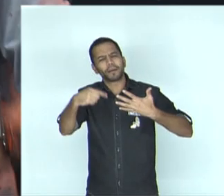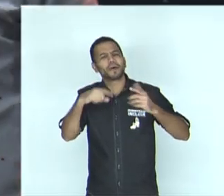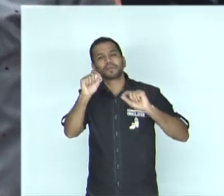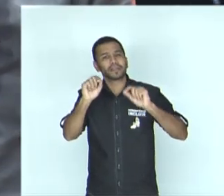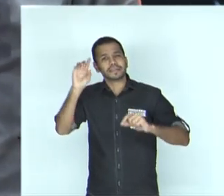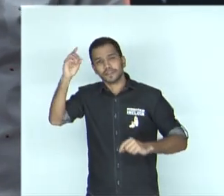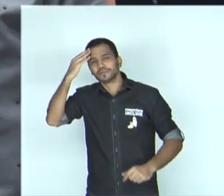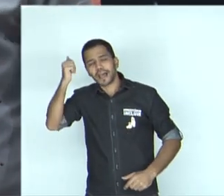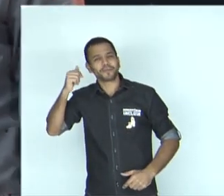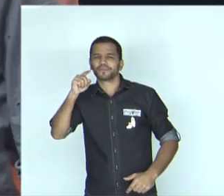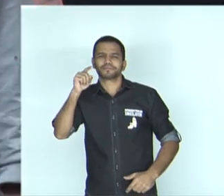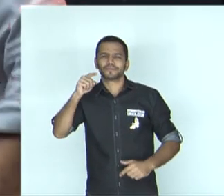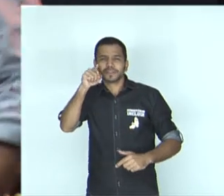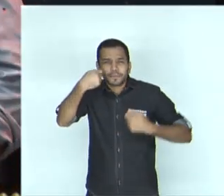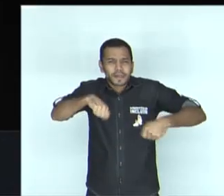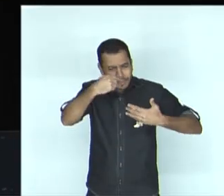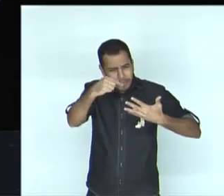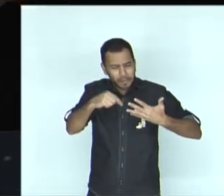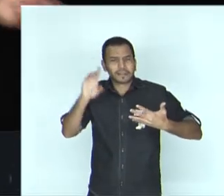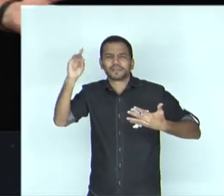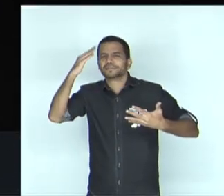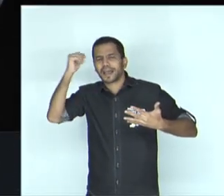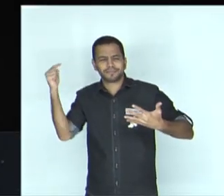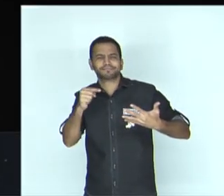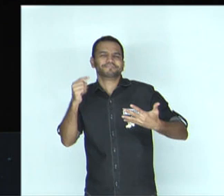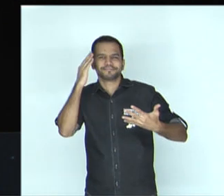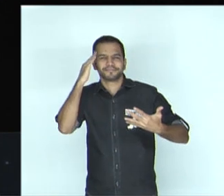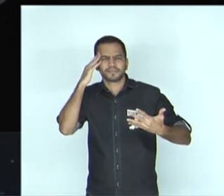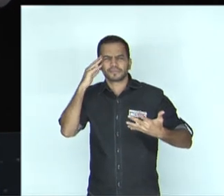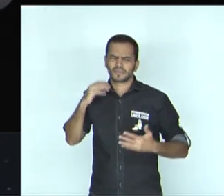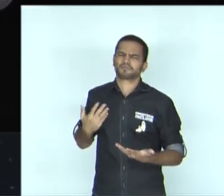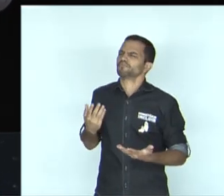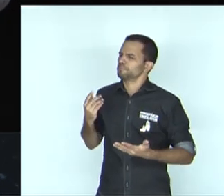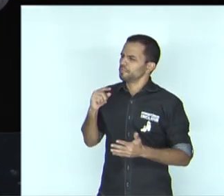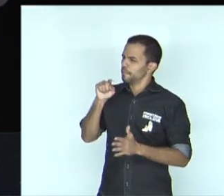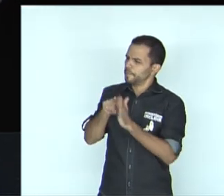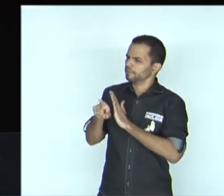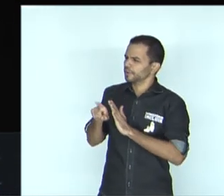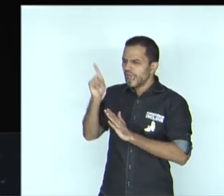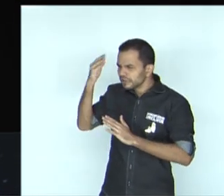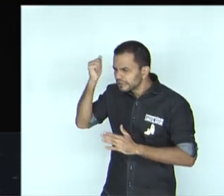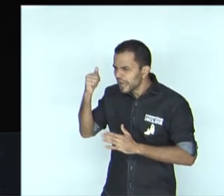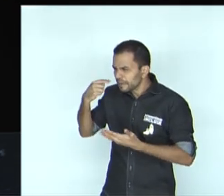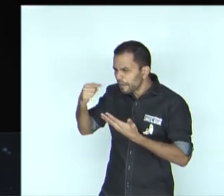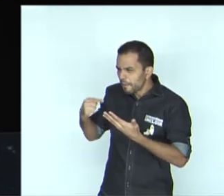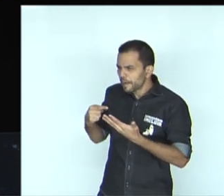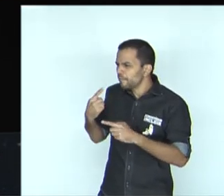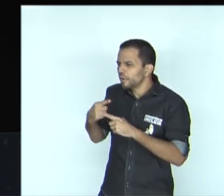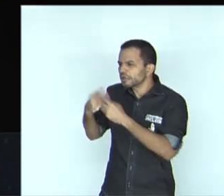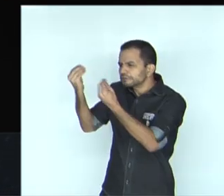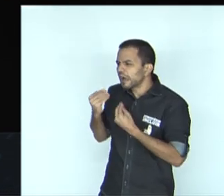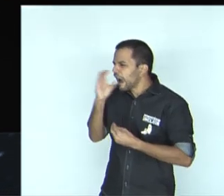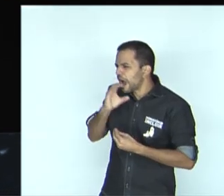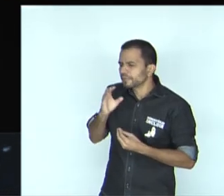sabe tudo que você precisa. Ué, então já que ele sabe, por que ele não me entrega logo? Ah, sabe por quê?